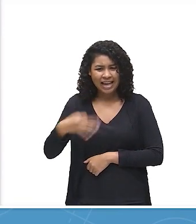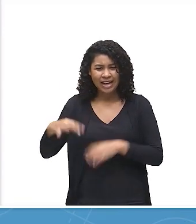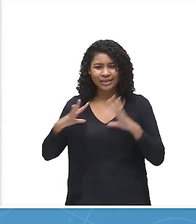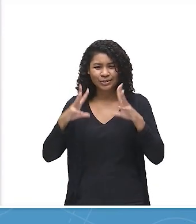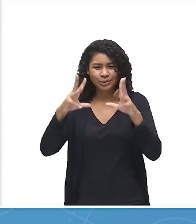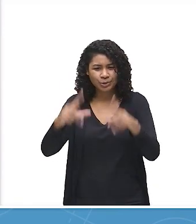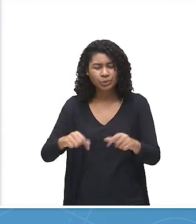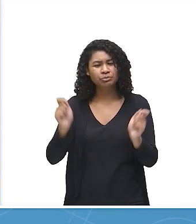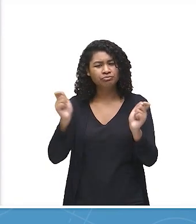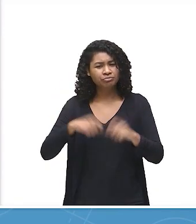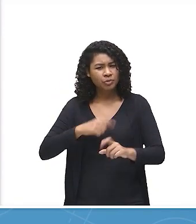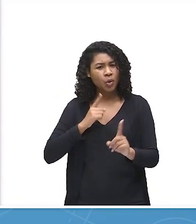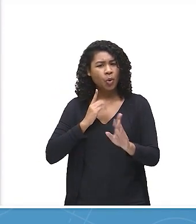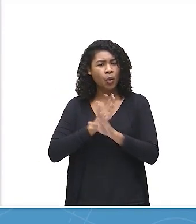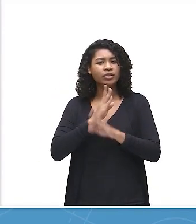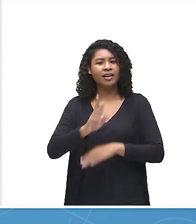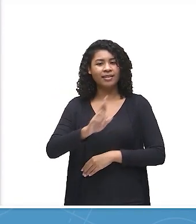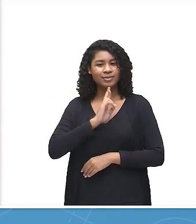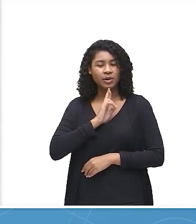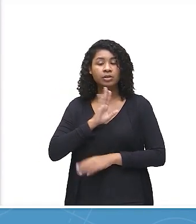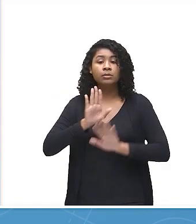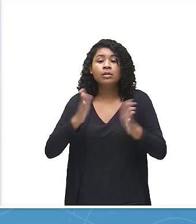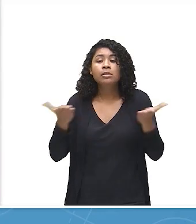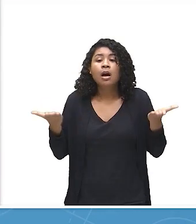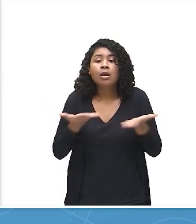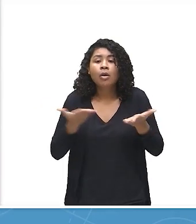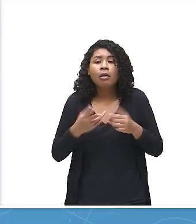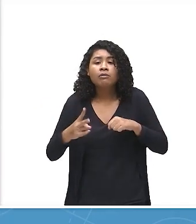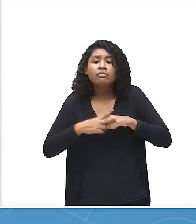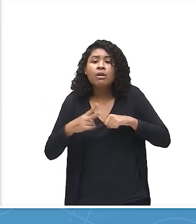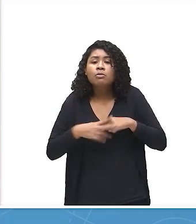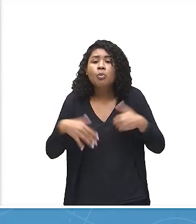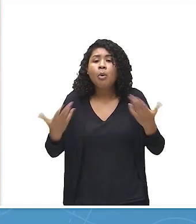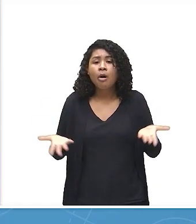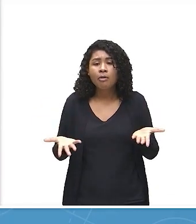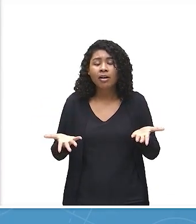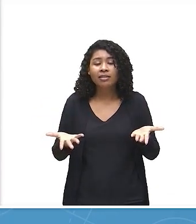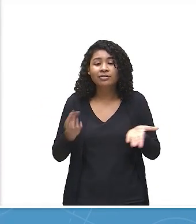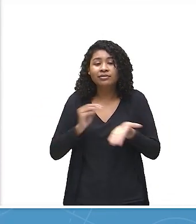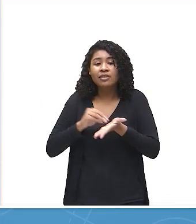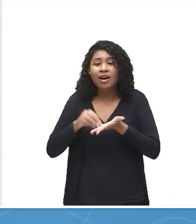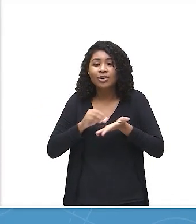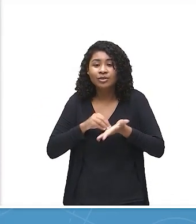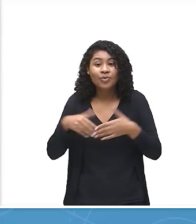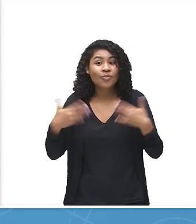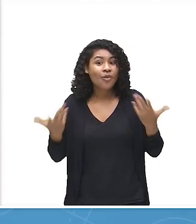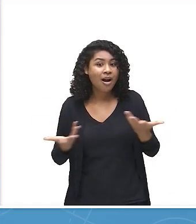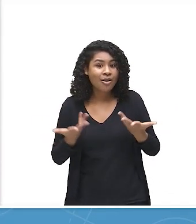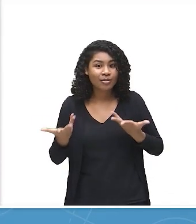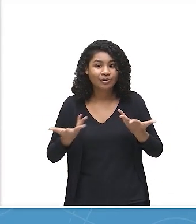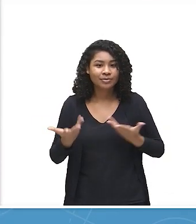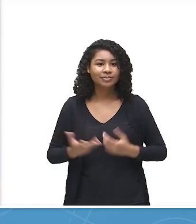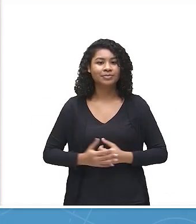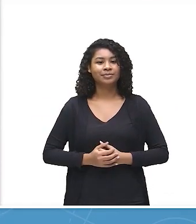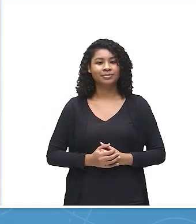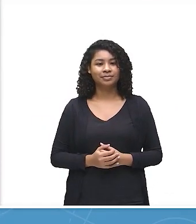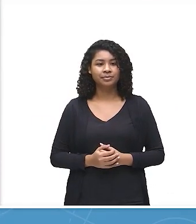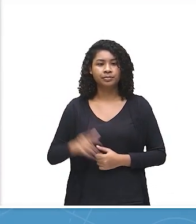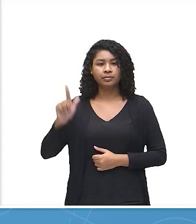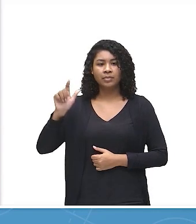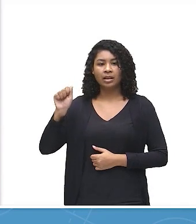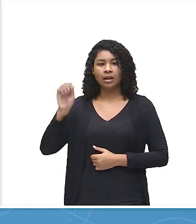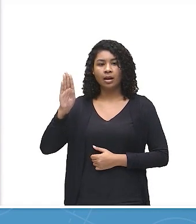teeth. Brush my teeth. Então, conforme a imagem, que já vai ajudar bastante, qual